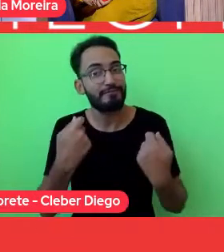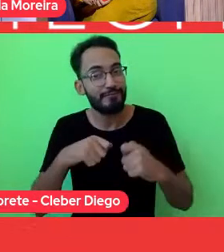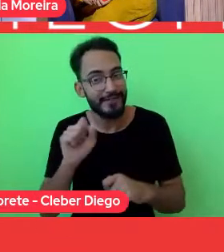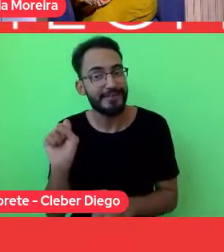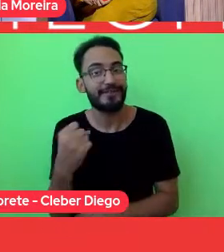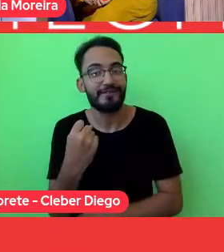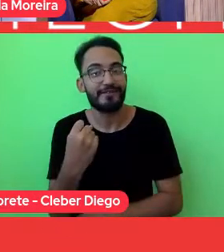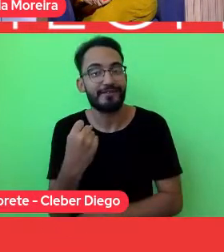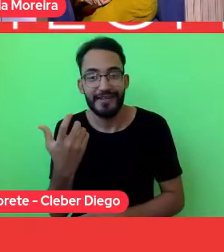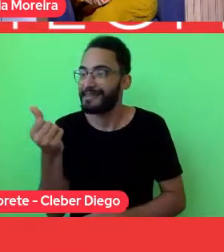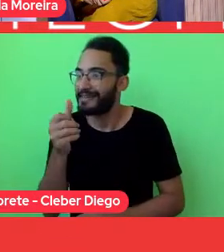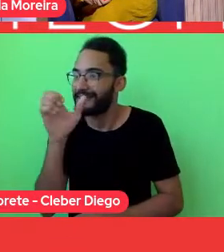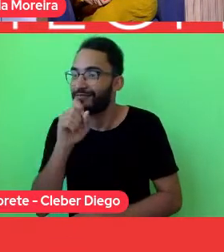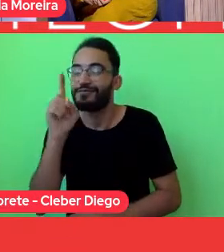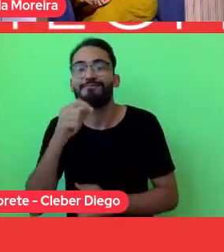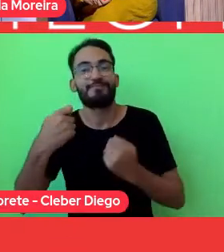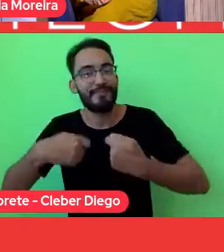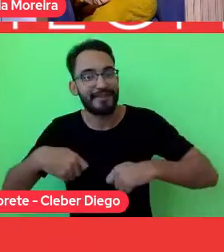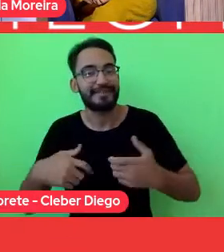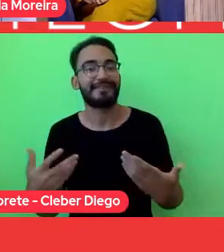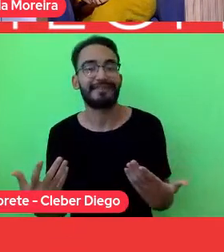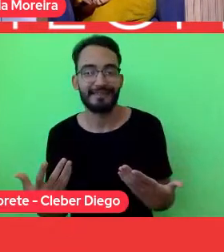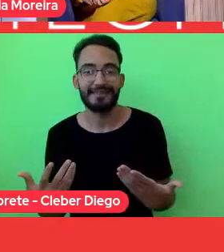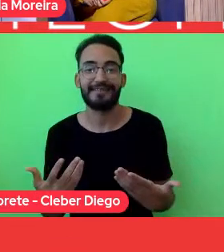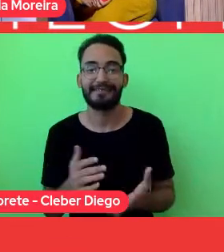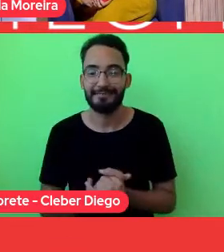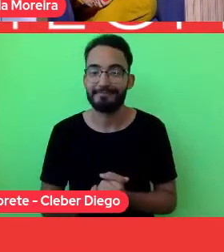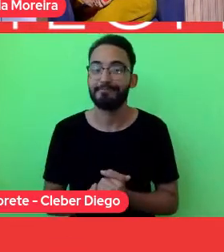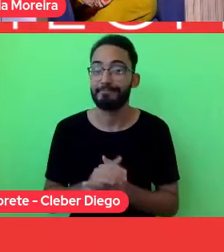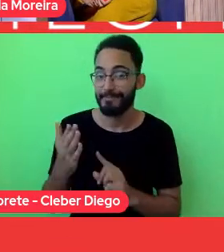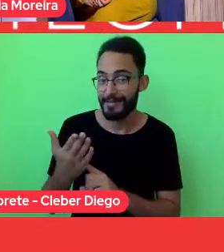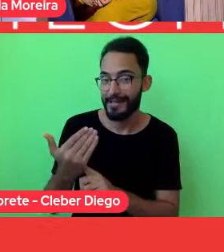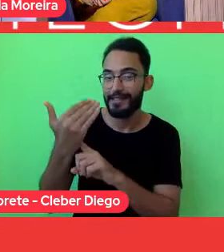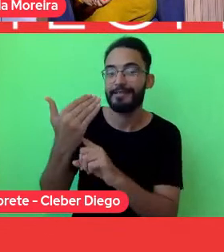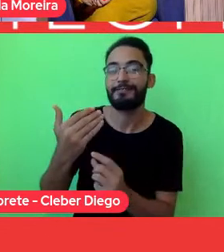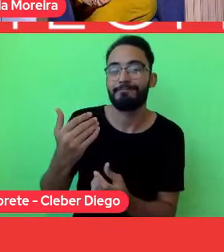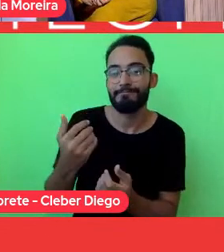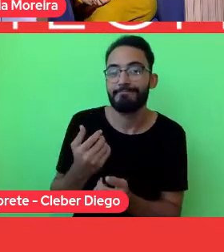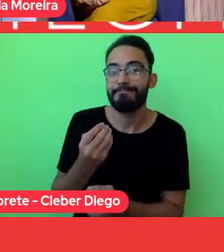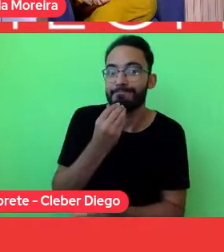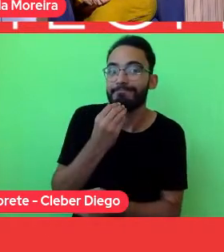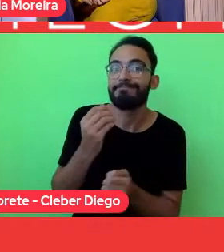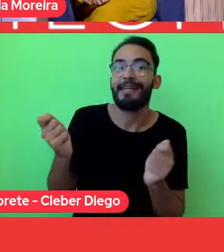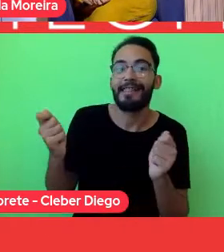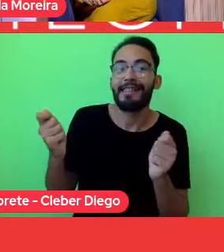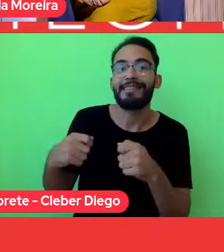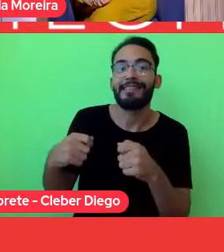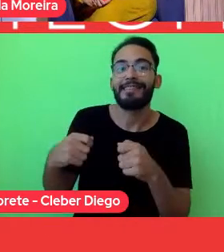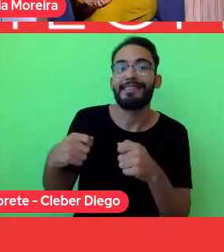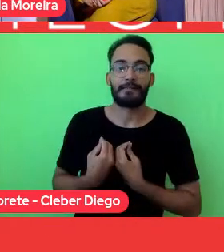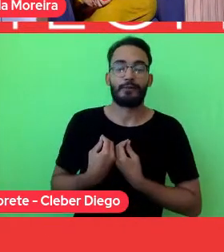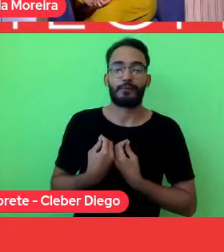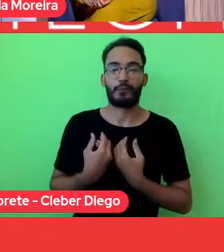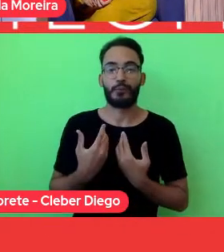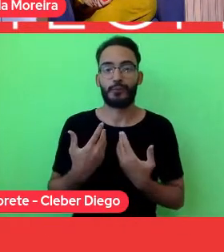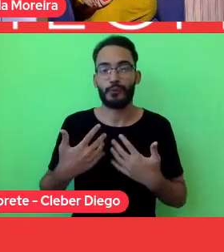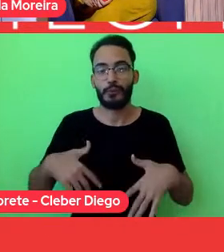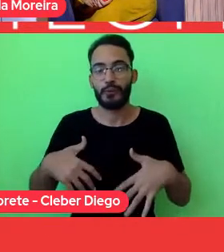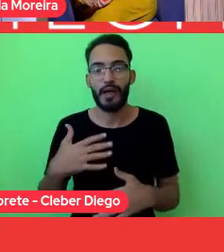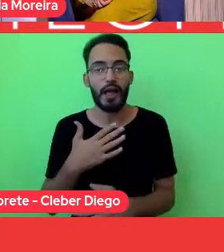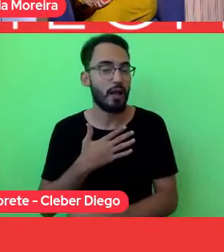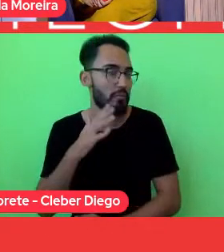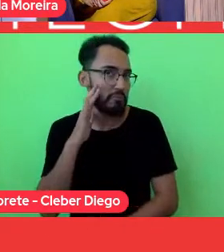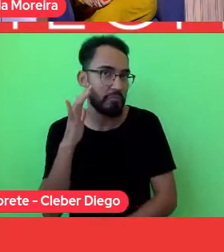todo final de semana. E eu, a tecnologia me proporciona isso. Eu nunca me imaginei